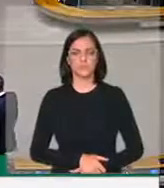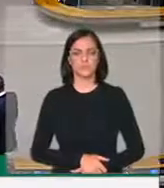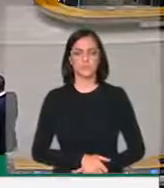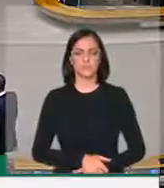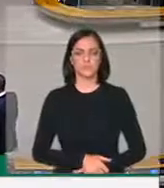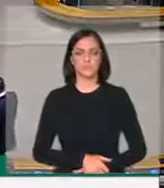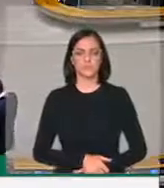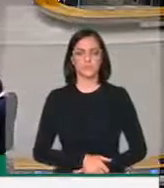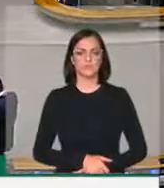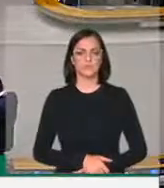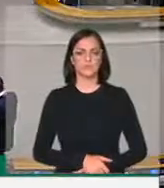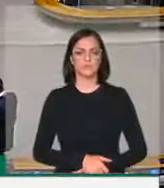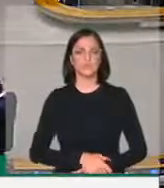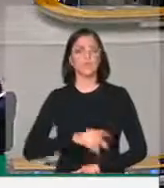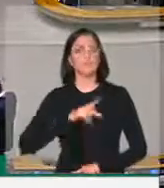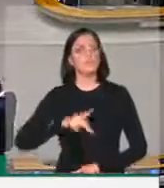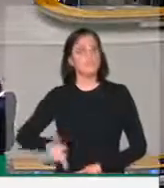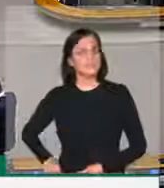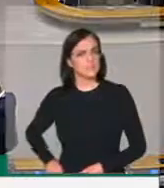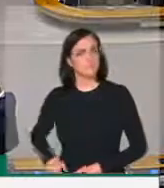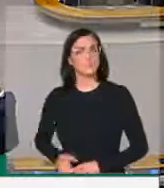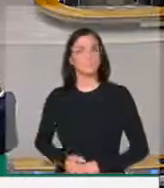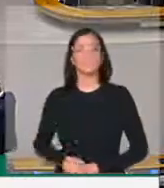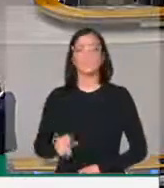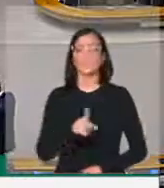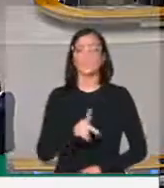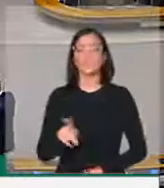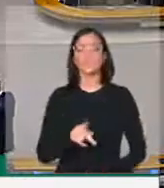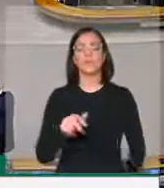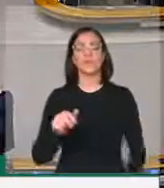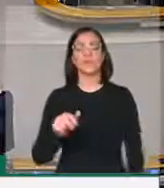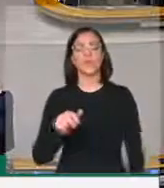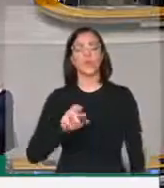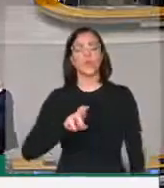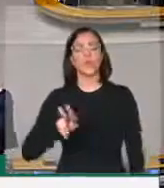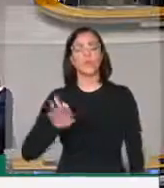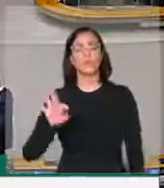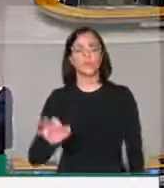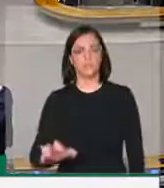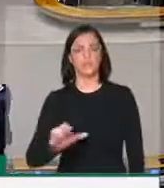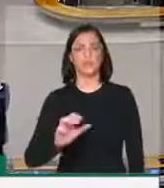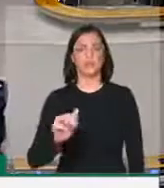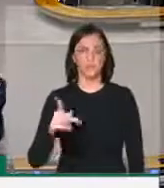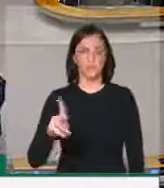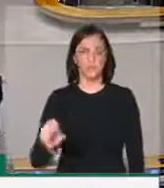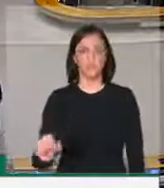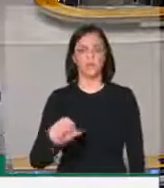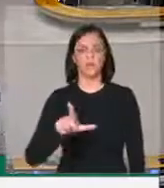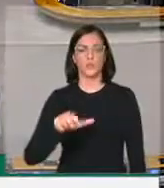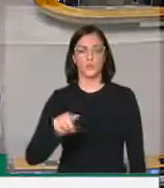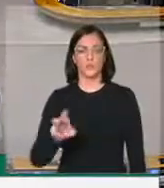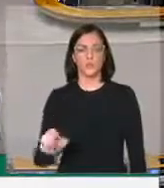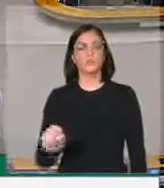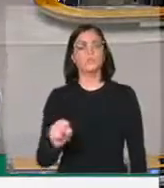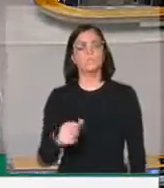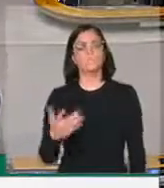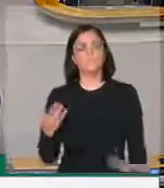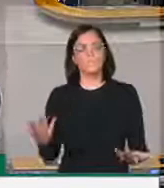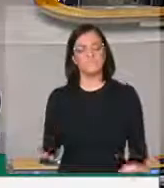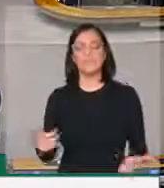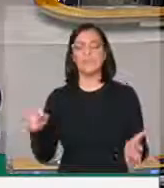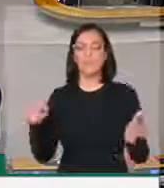da professora Ana Ruth Campos Lopes uma denúncia e um apelo.